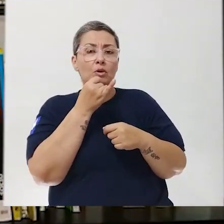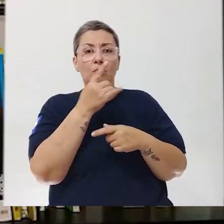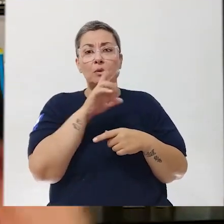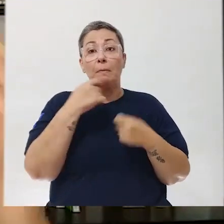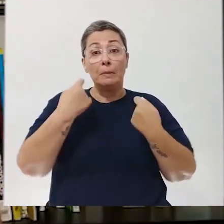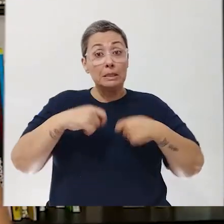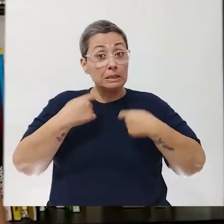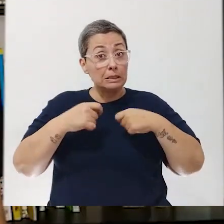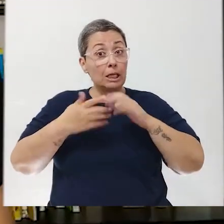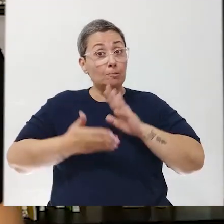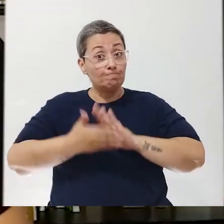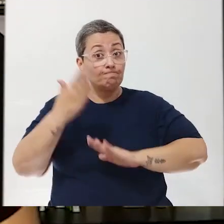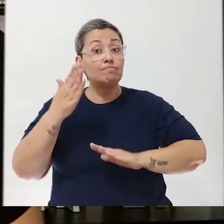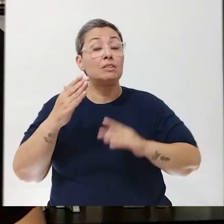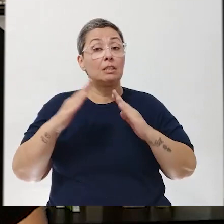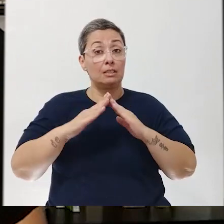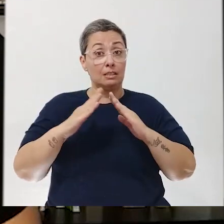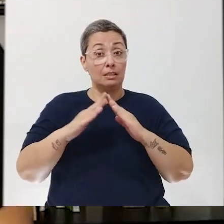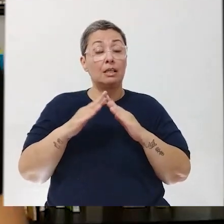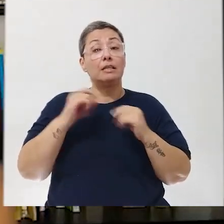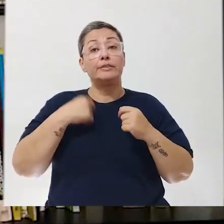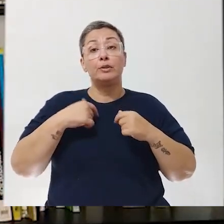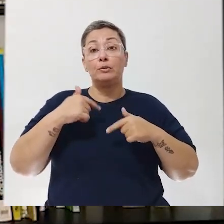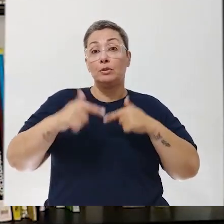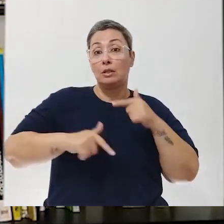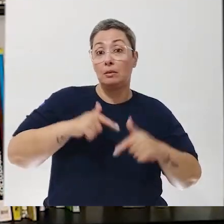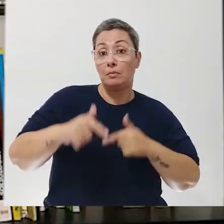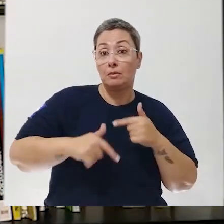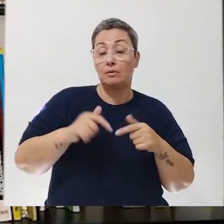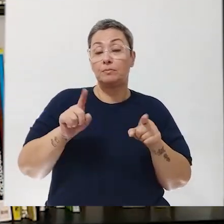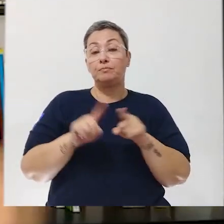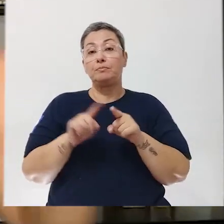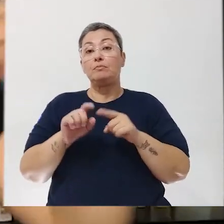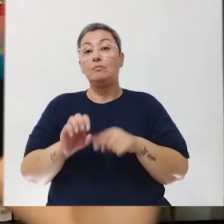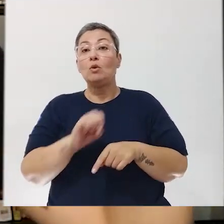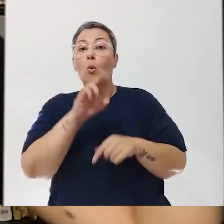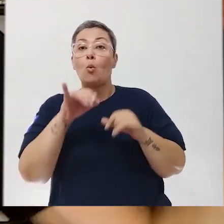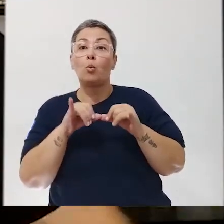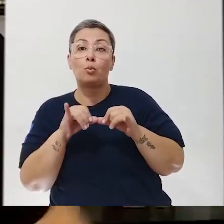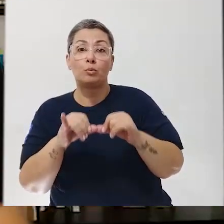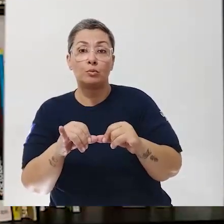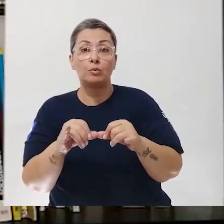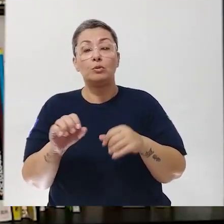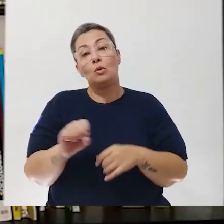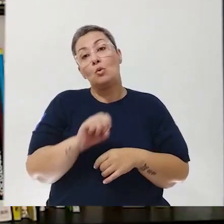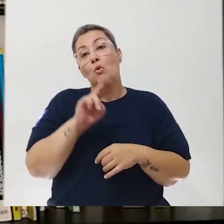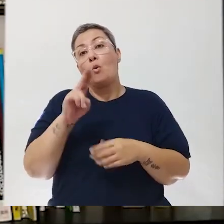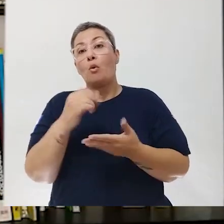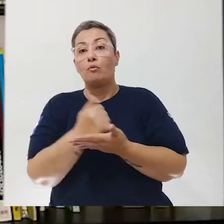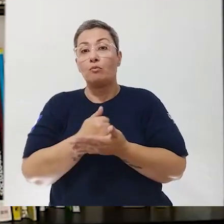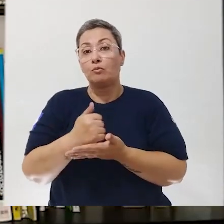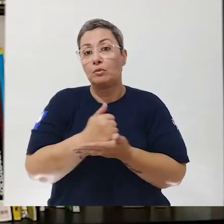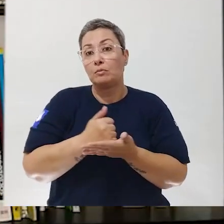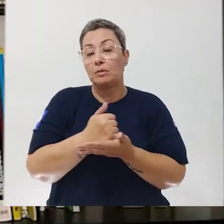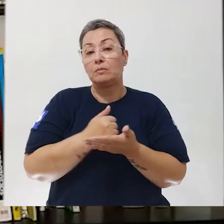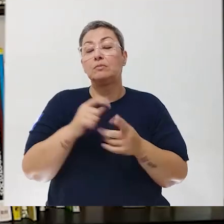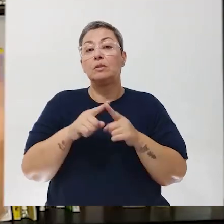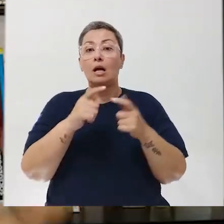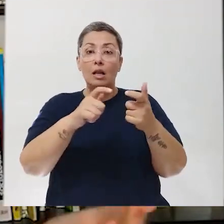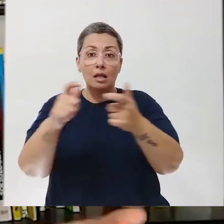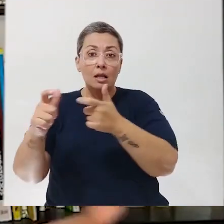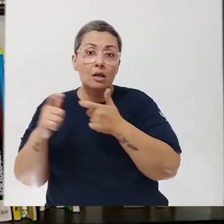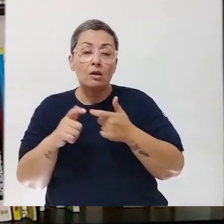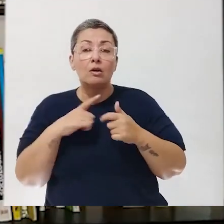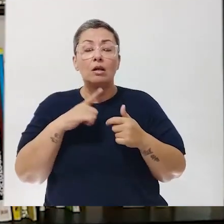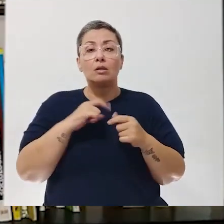por exemplo, quando realmente precisam sair de casa, no trabalho, ou no supermercado, ou na farmácia, né?